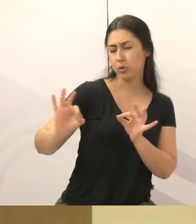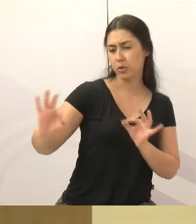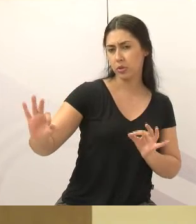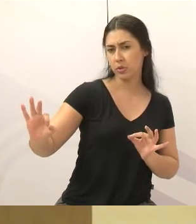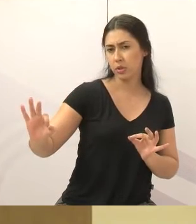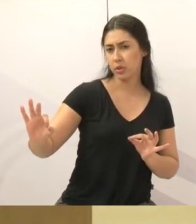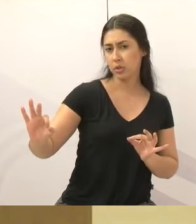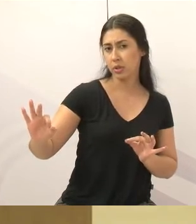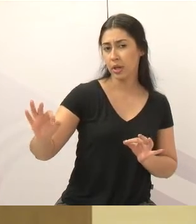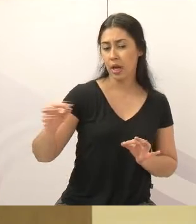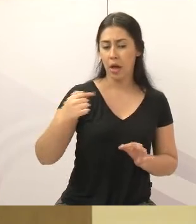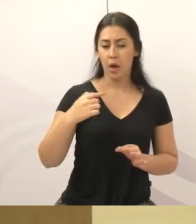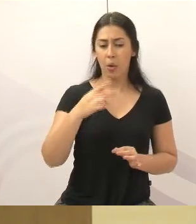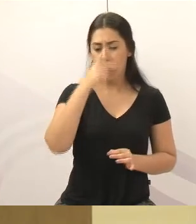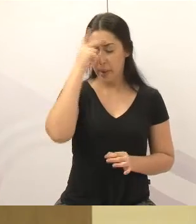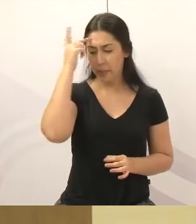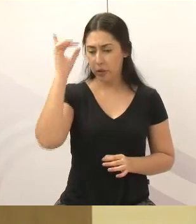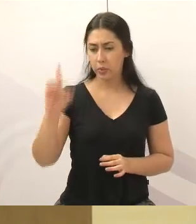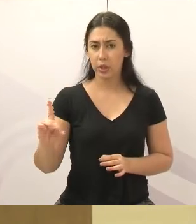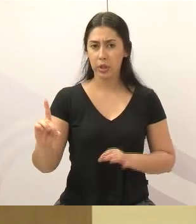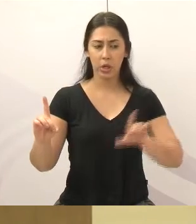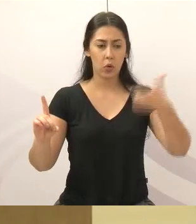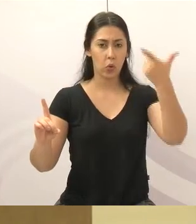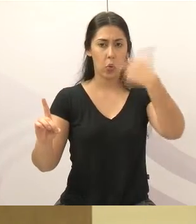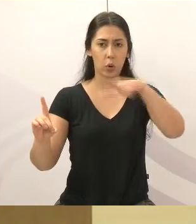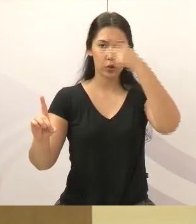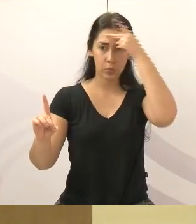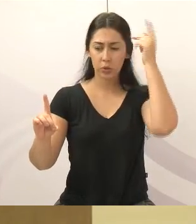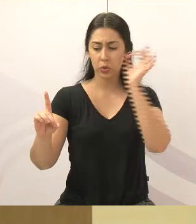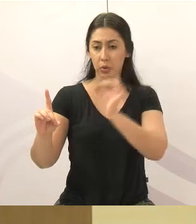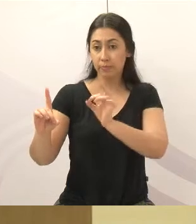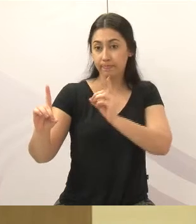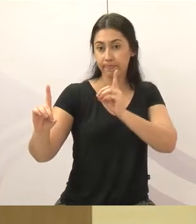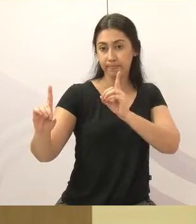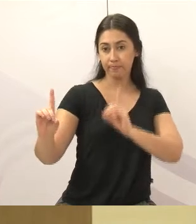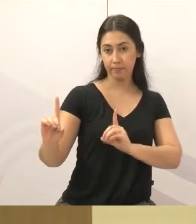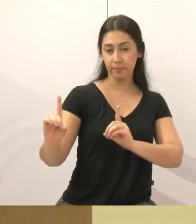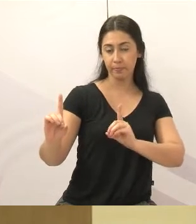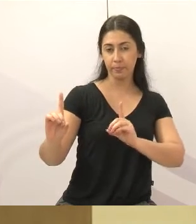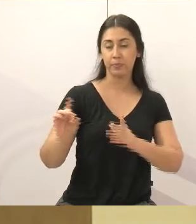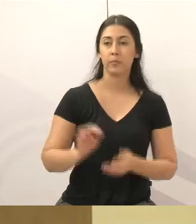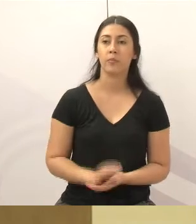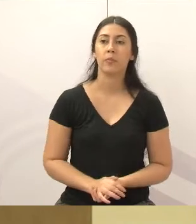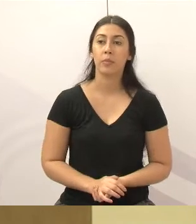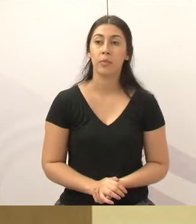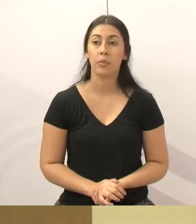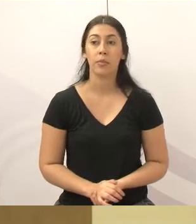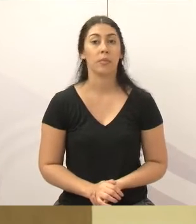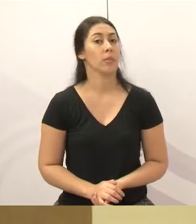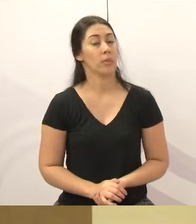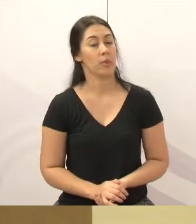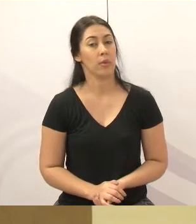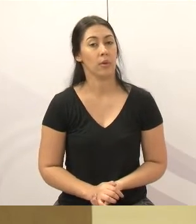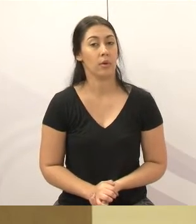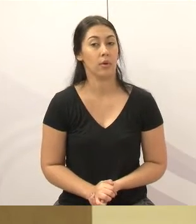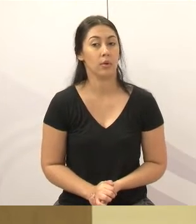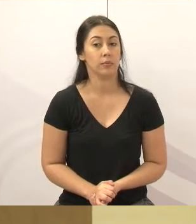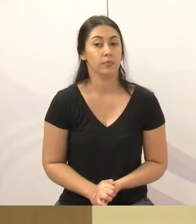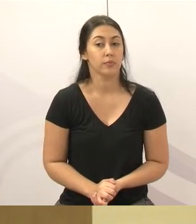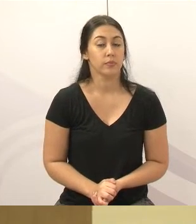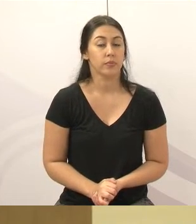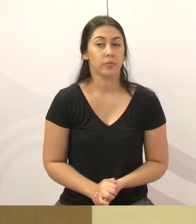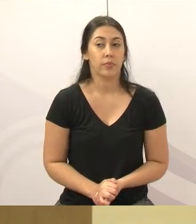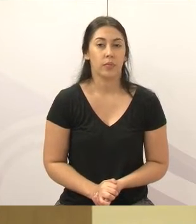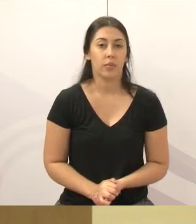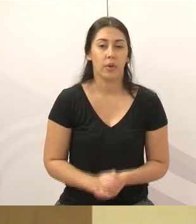deve guardar da pessoa que está à sua frente ou ao seu lado. Então é também um vetor onde você propicia